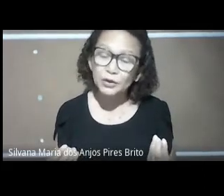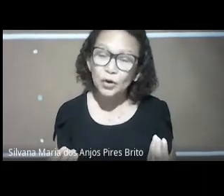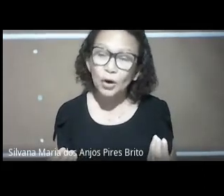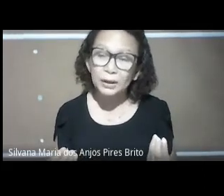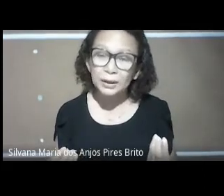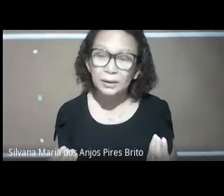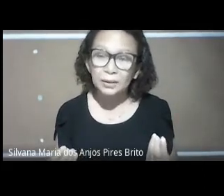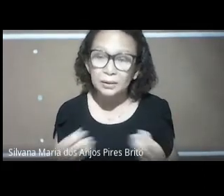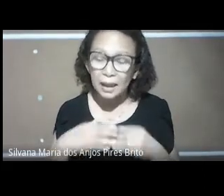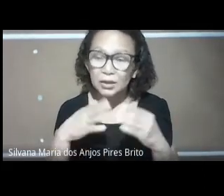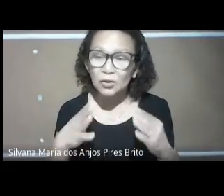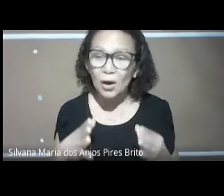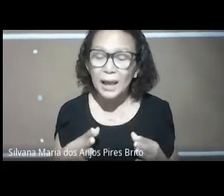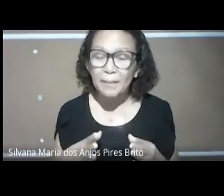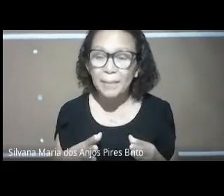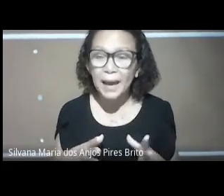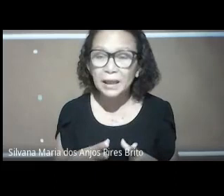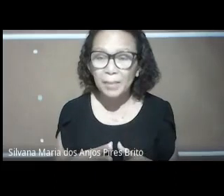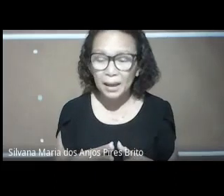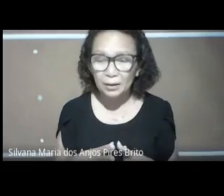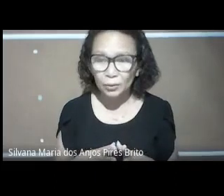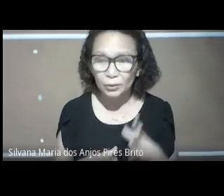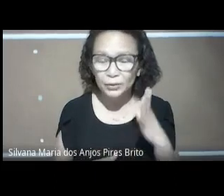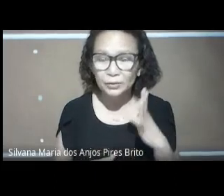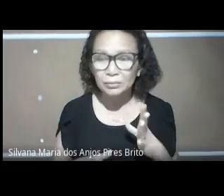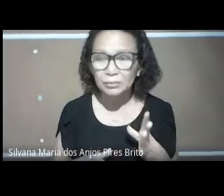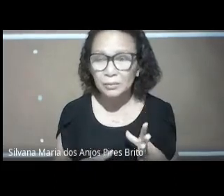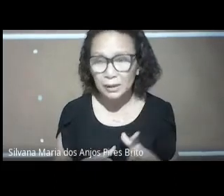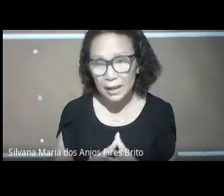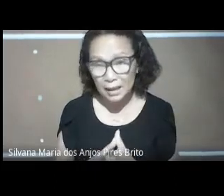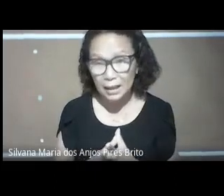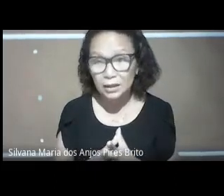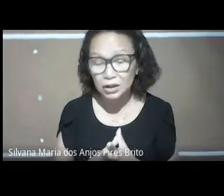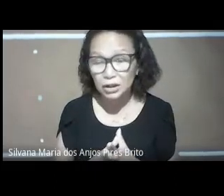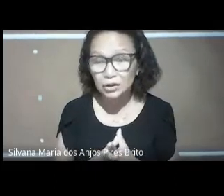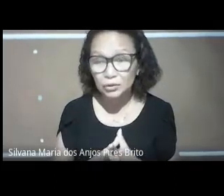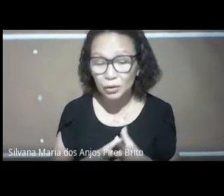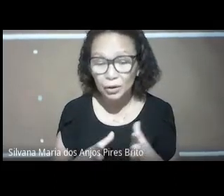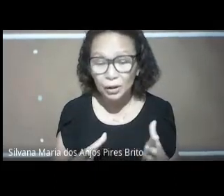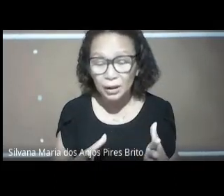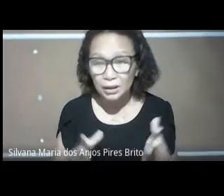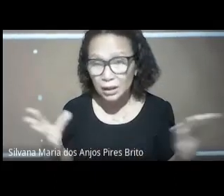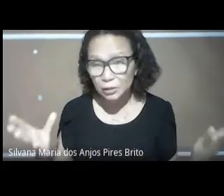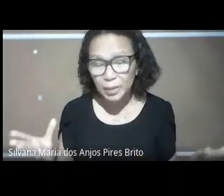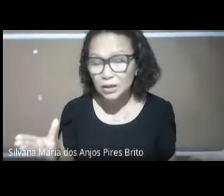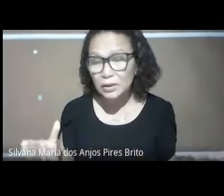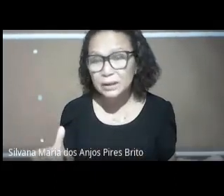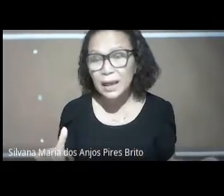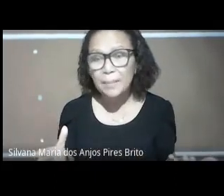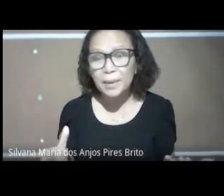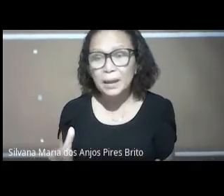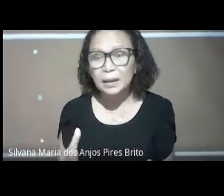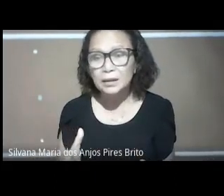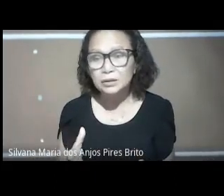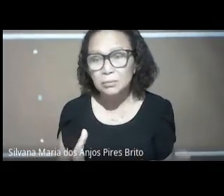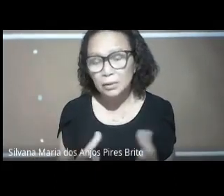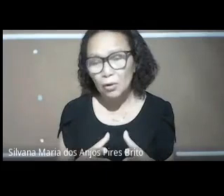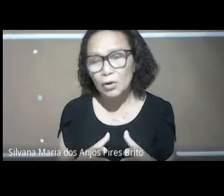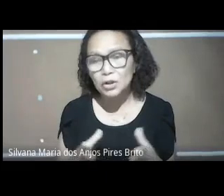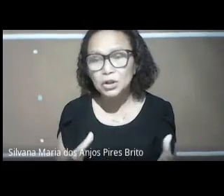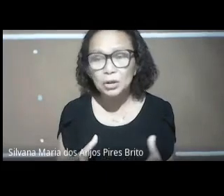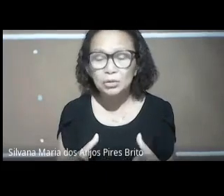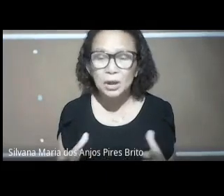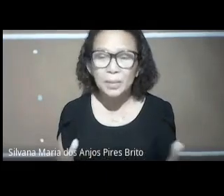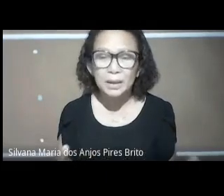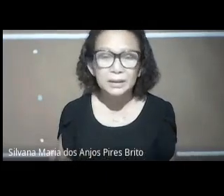gente questiona. A escola é aberta para todos. E, além disso, existem pessoas que aprendem